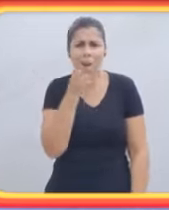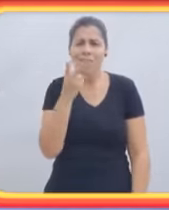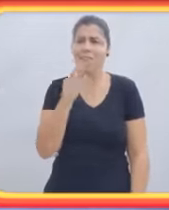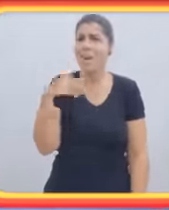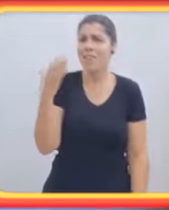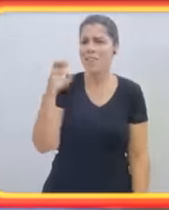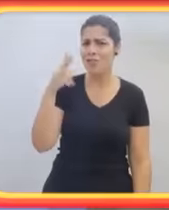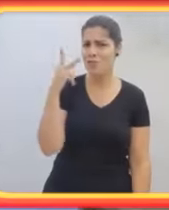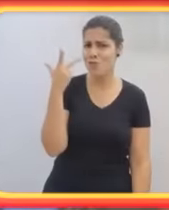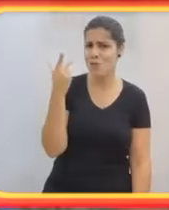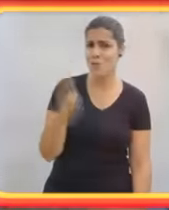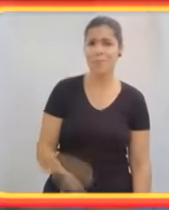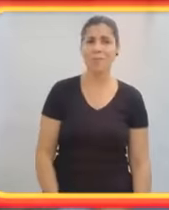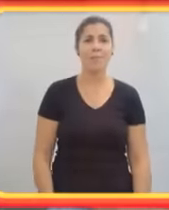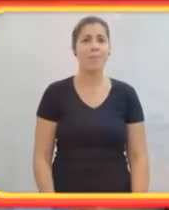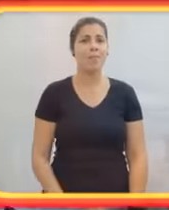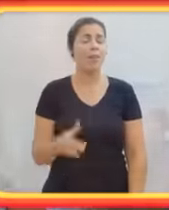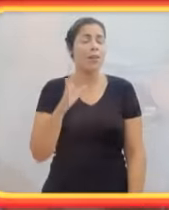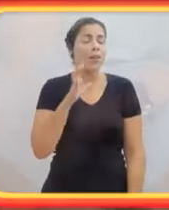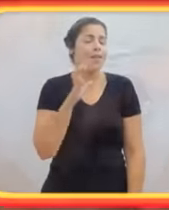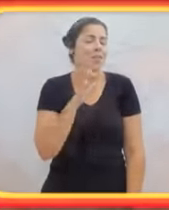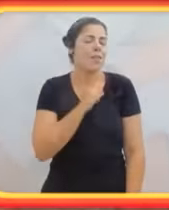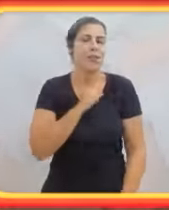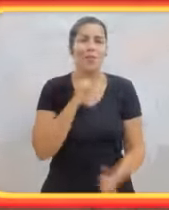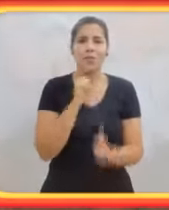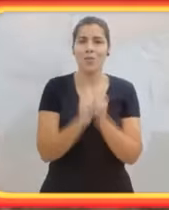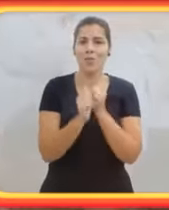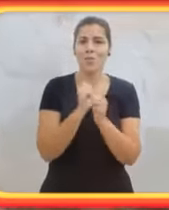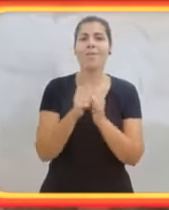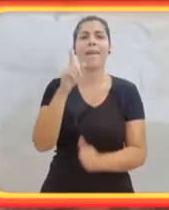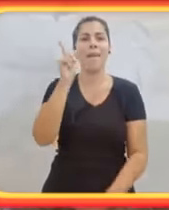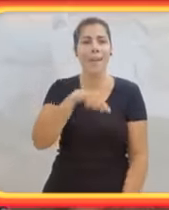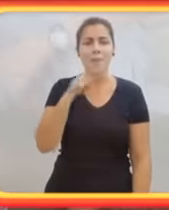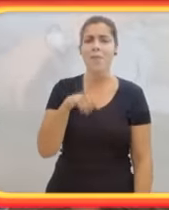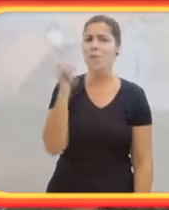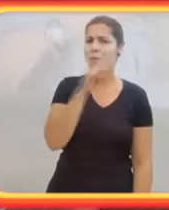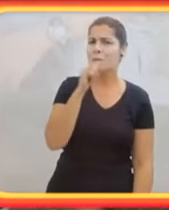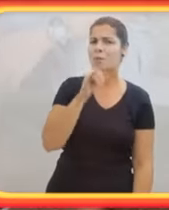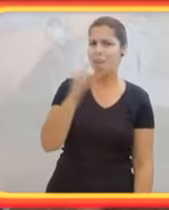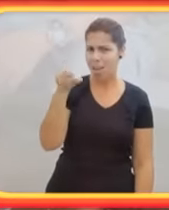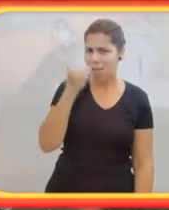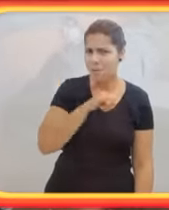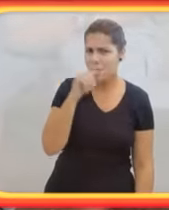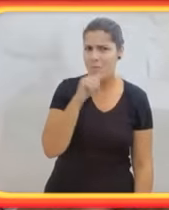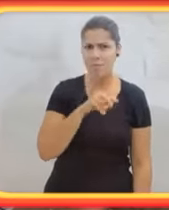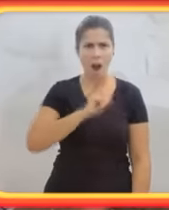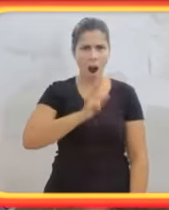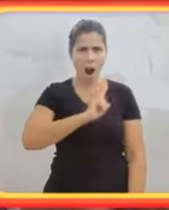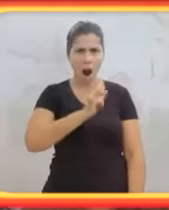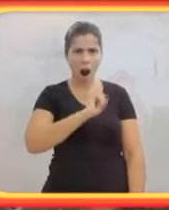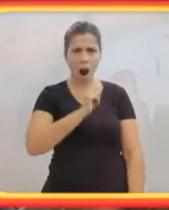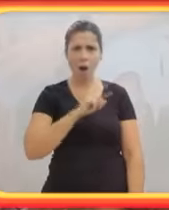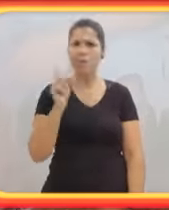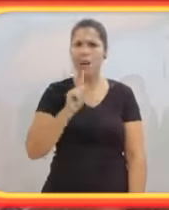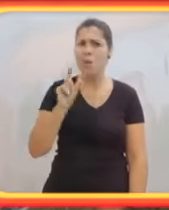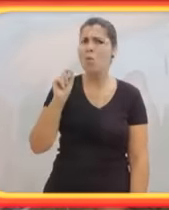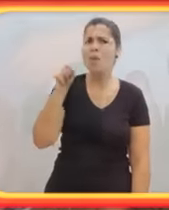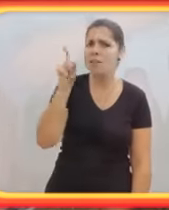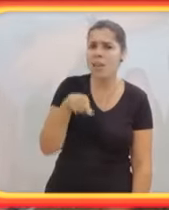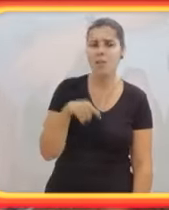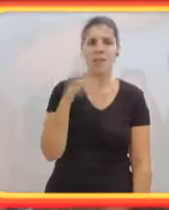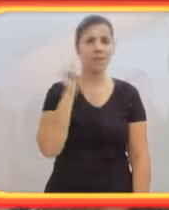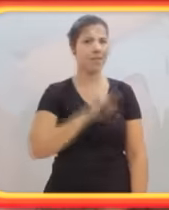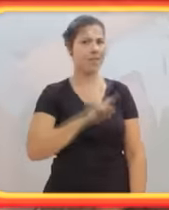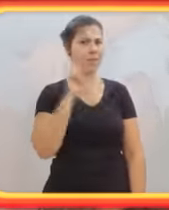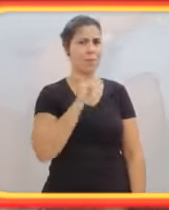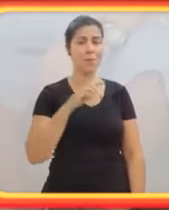Chico. Futebol. E pelo Fluminense. Aliás, ele é Fluminense. Não, não. O que você é? Meco. Mengo? Ah,